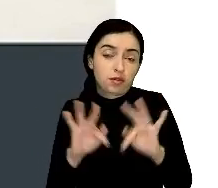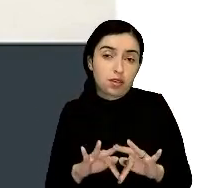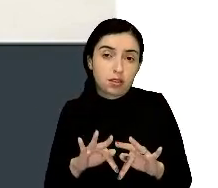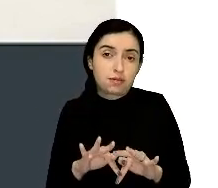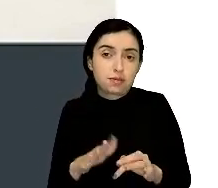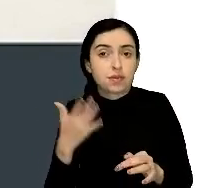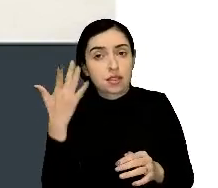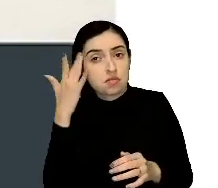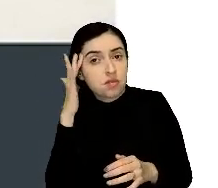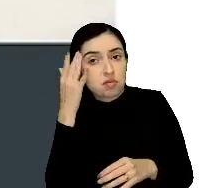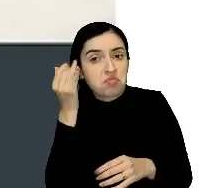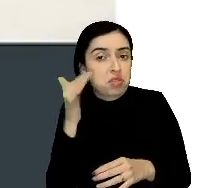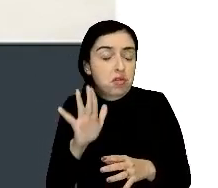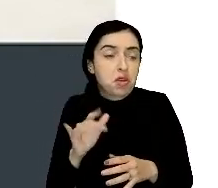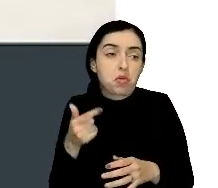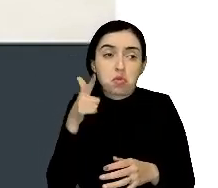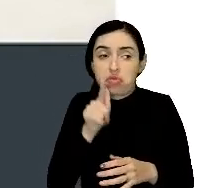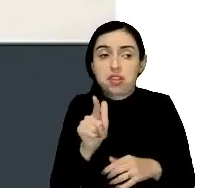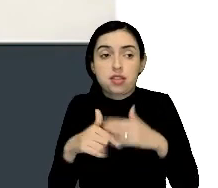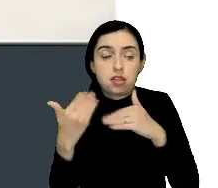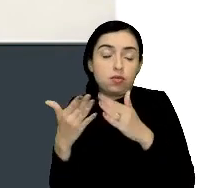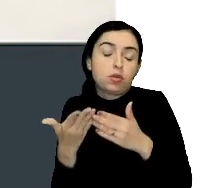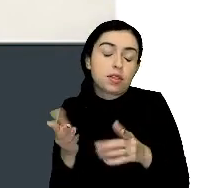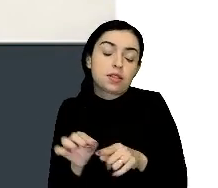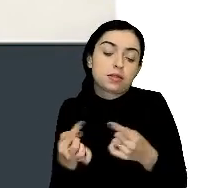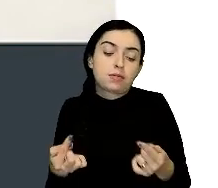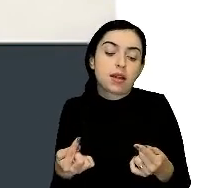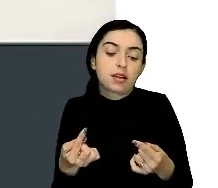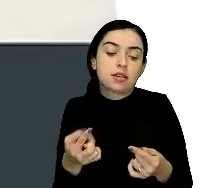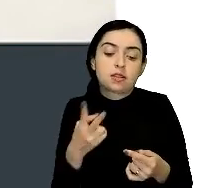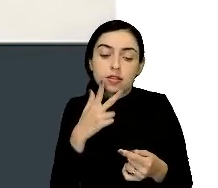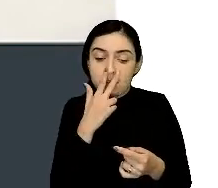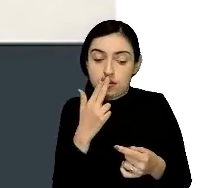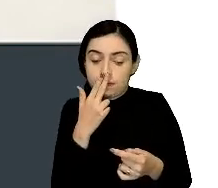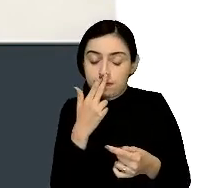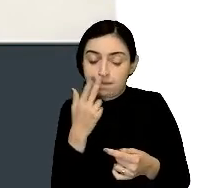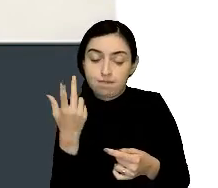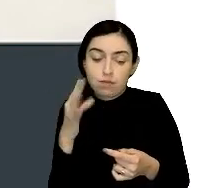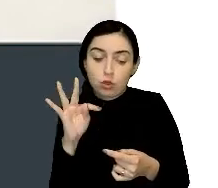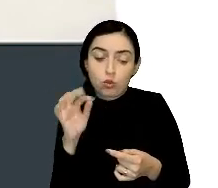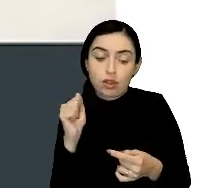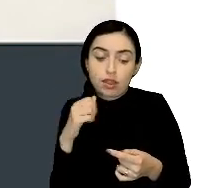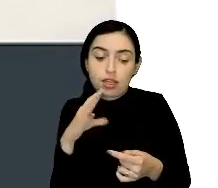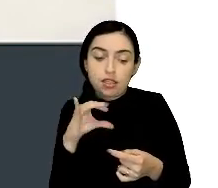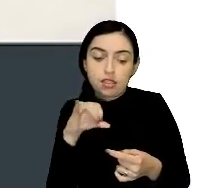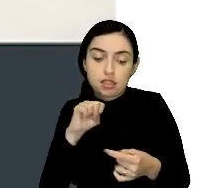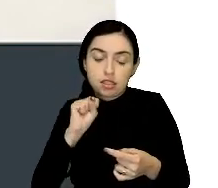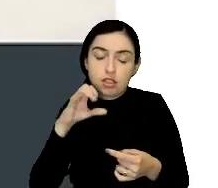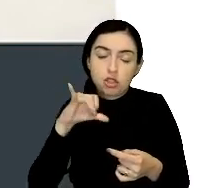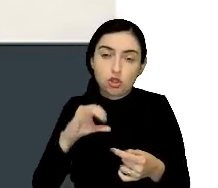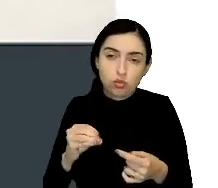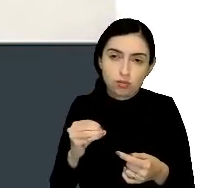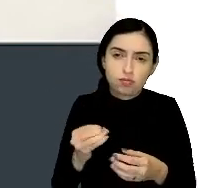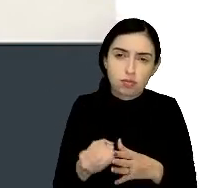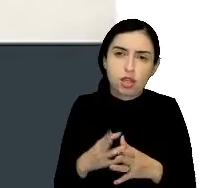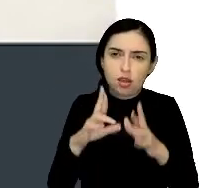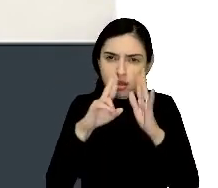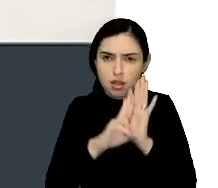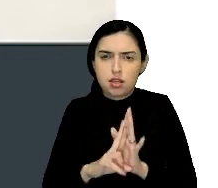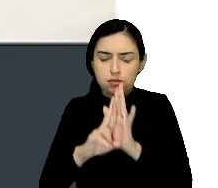que vai acontecer a partir daí. Mas o Tarcísio, ele também era o responsável por redigir o